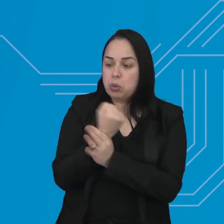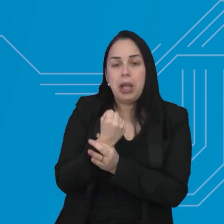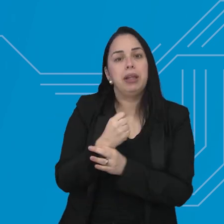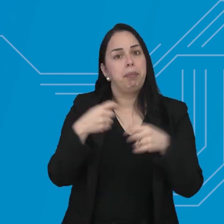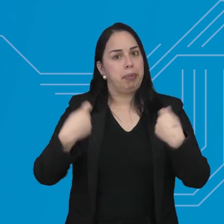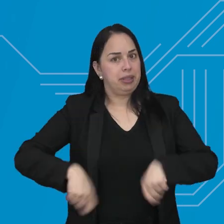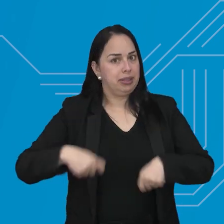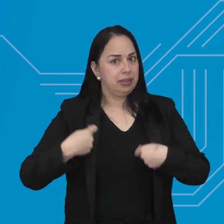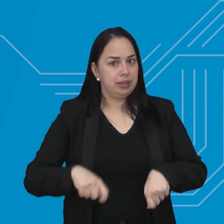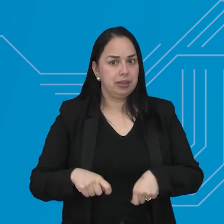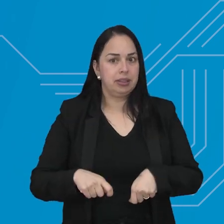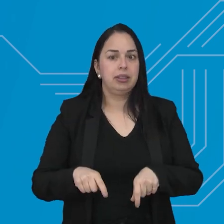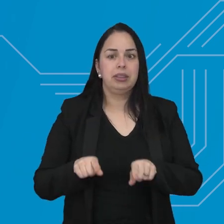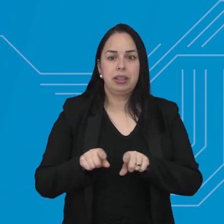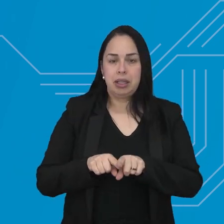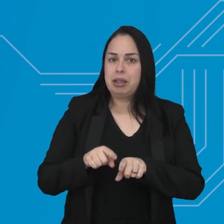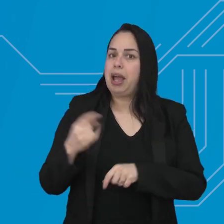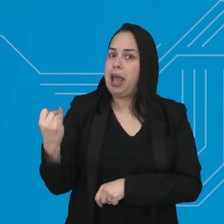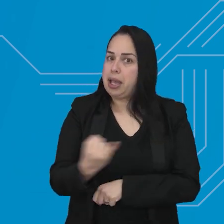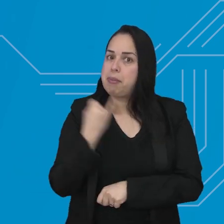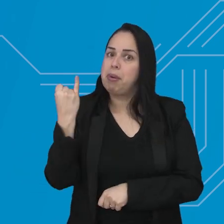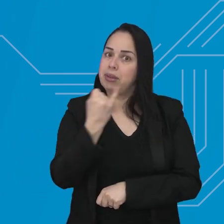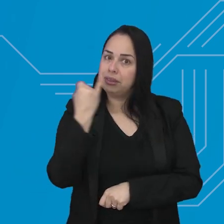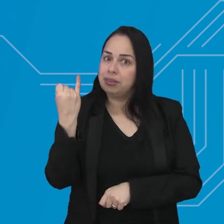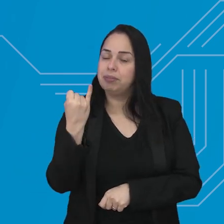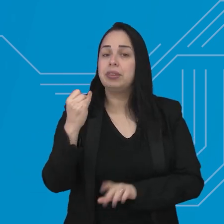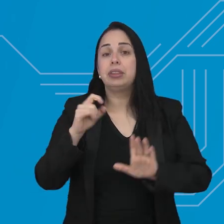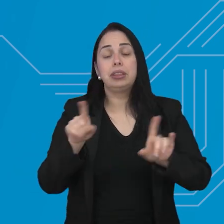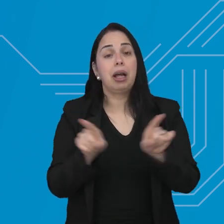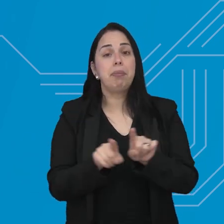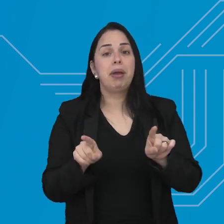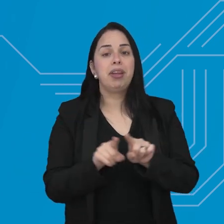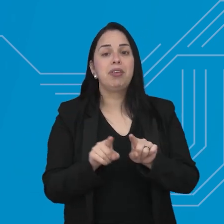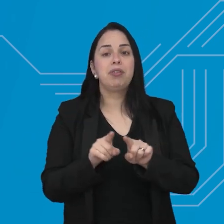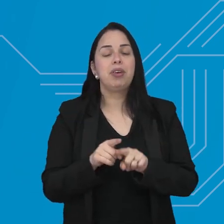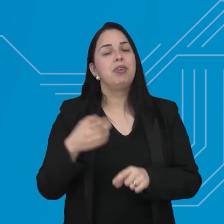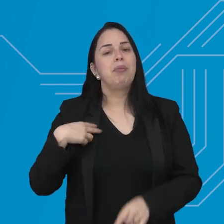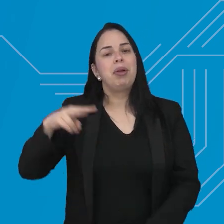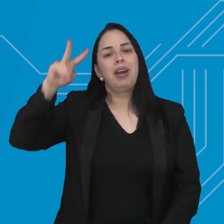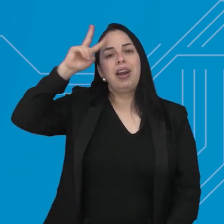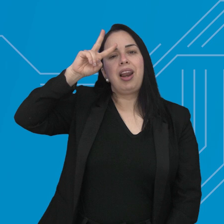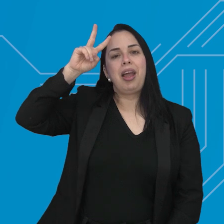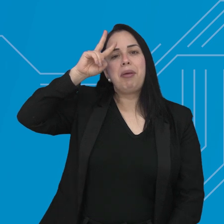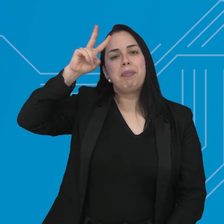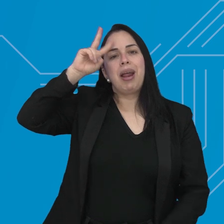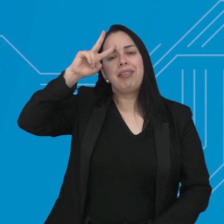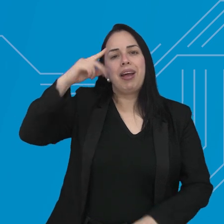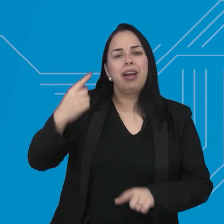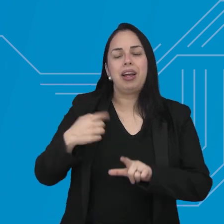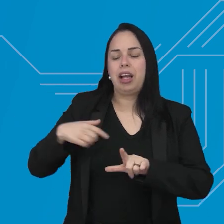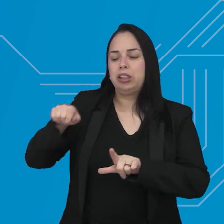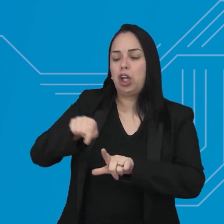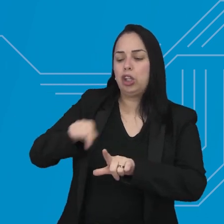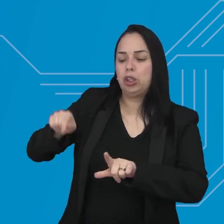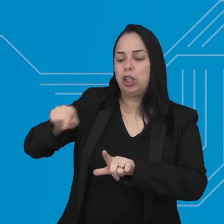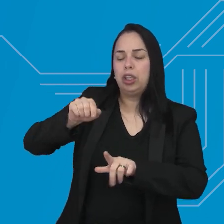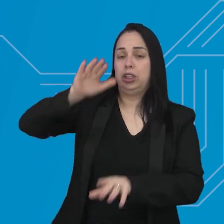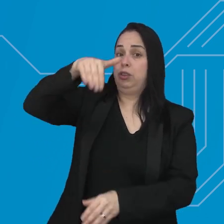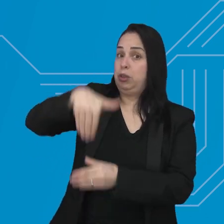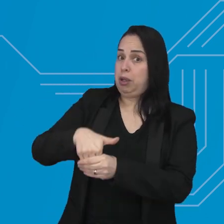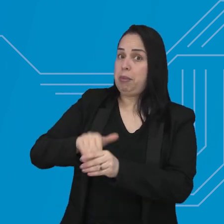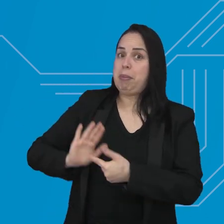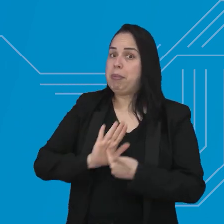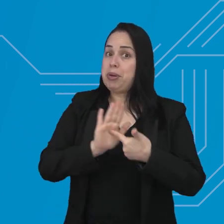sua segurança. Alguns cuidados são essenciais, viu? Ainda vamos passear pela história da urna eletrônica para te mostrar que